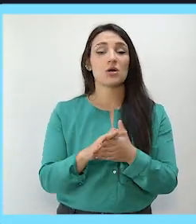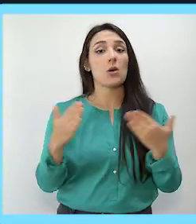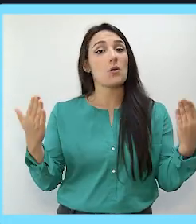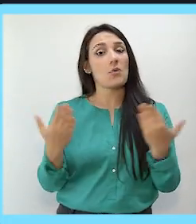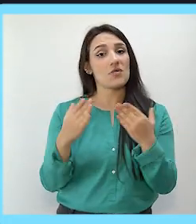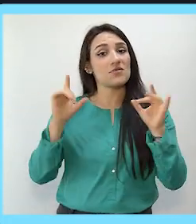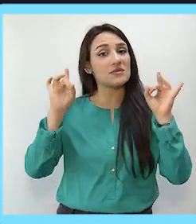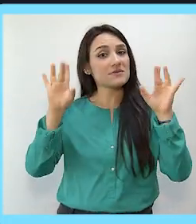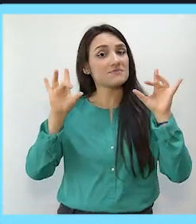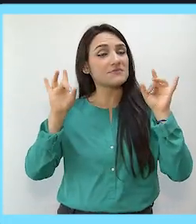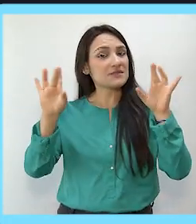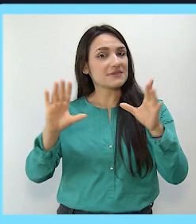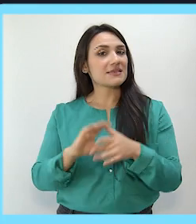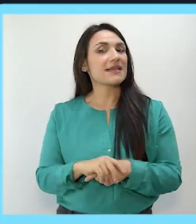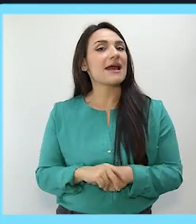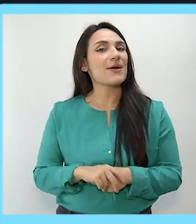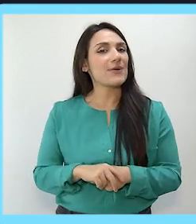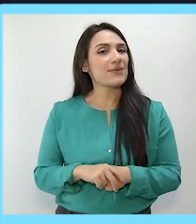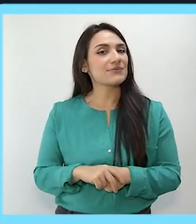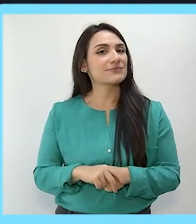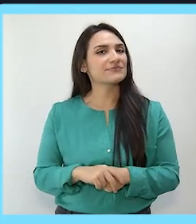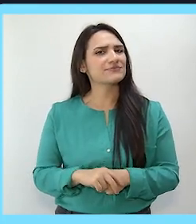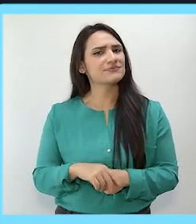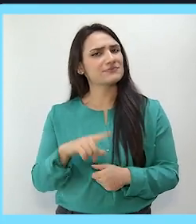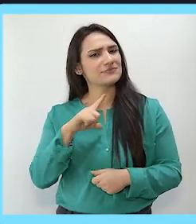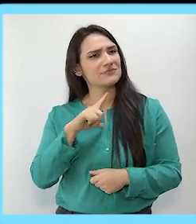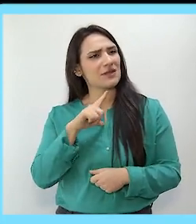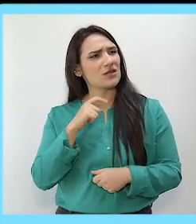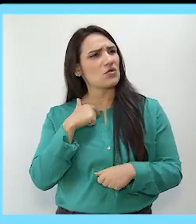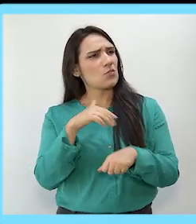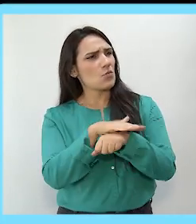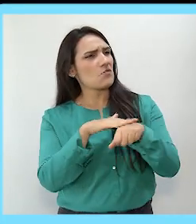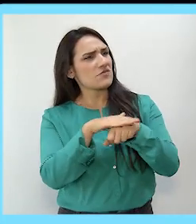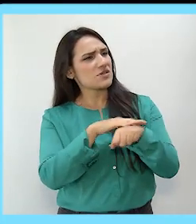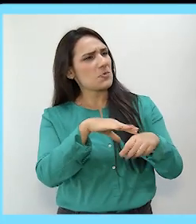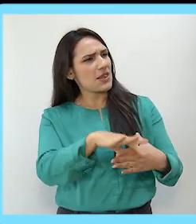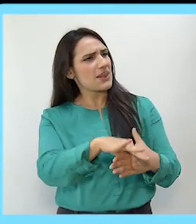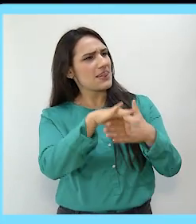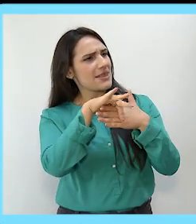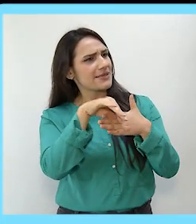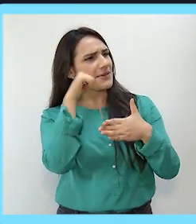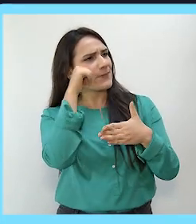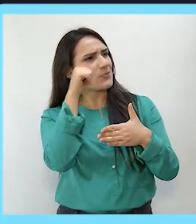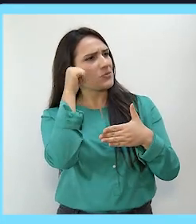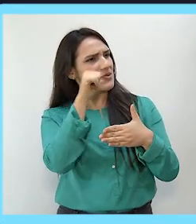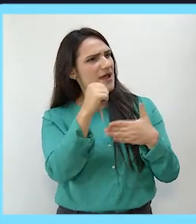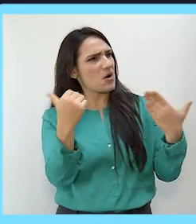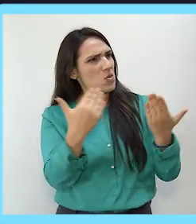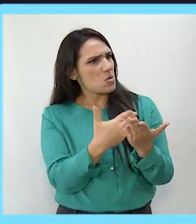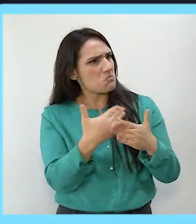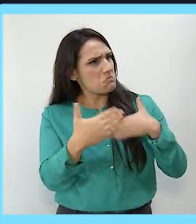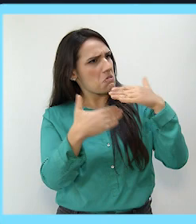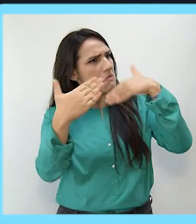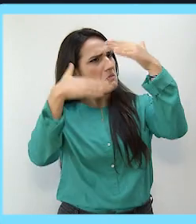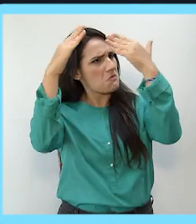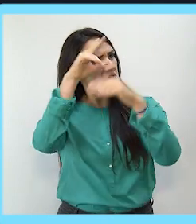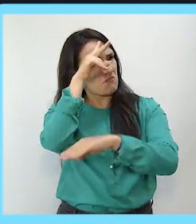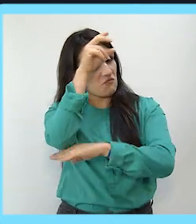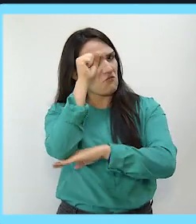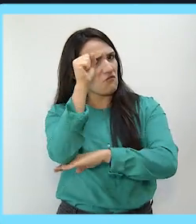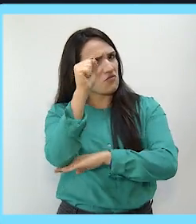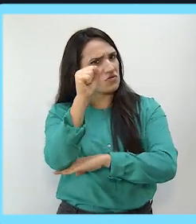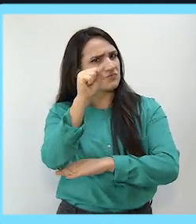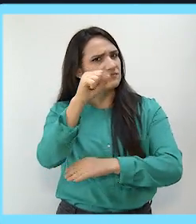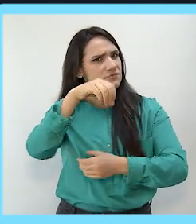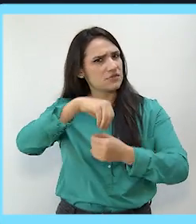programa é muito especial, que vamos estar falando com uma liderança feminina em ascensão. E uma liderança feminina muito